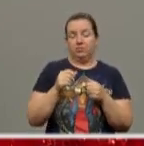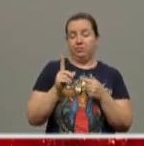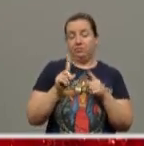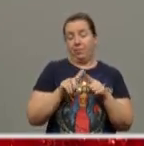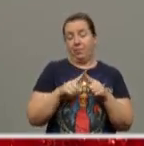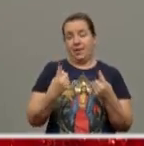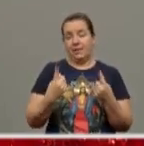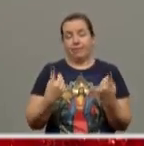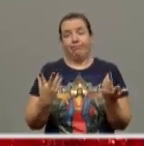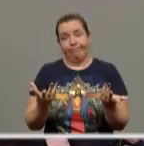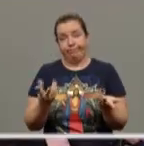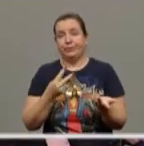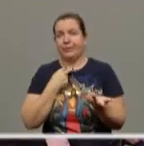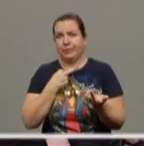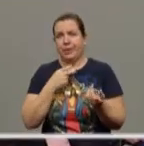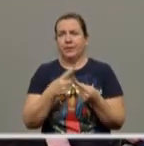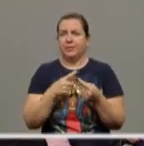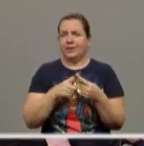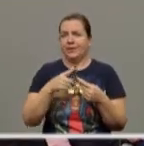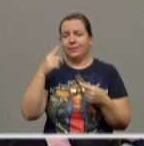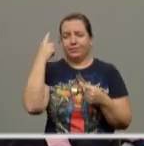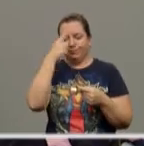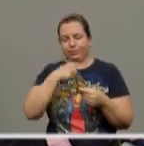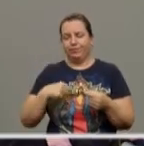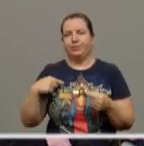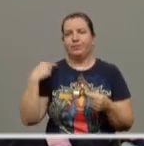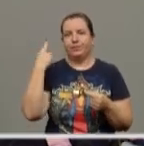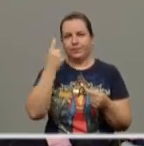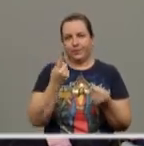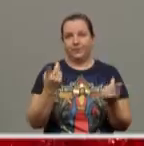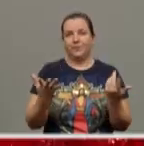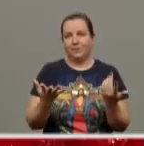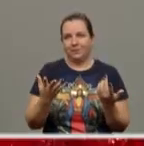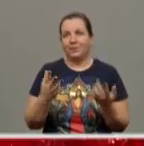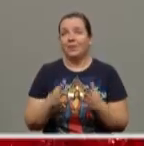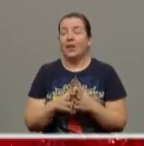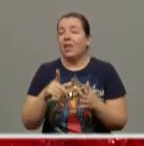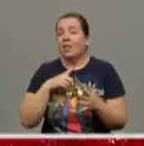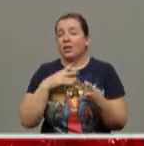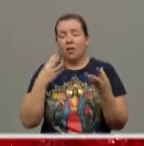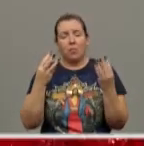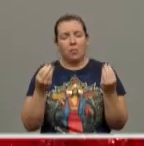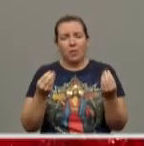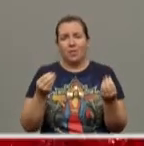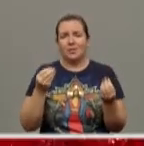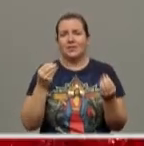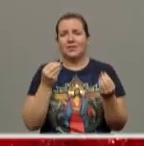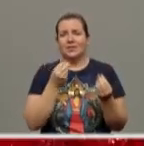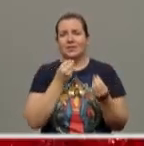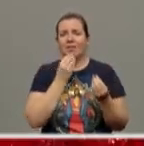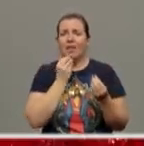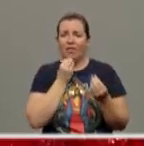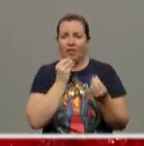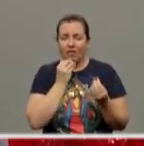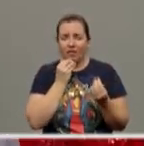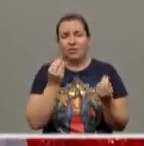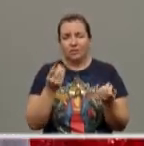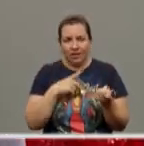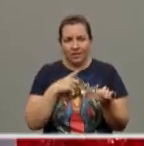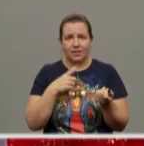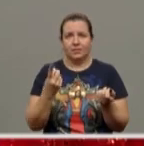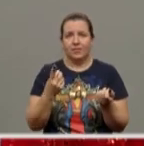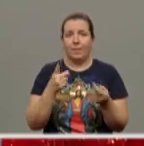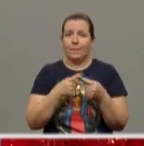É perfeita ou não? Não. Ela é casada. Provavelmente ela tem alguns contratempos lá com o esposo por causa das